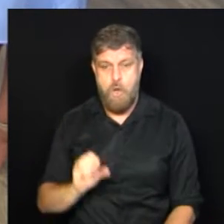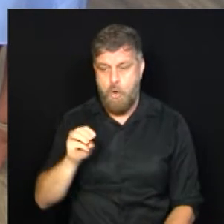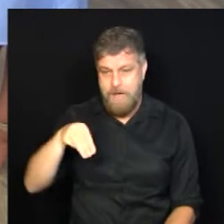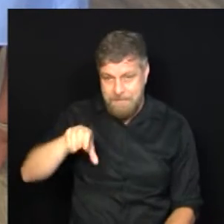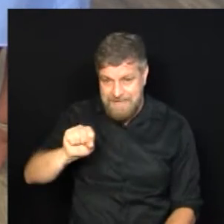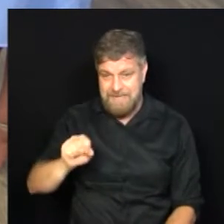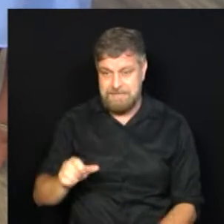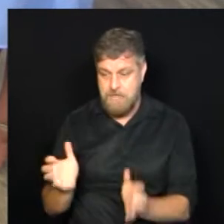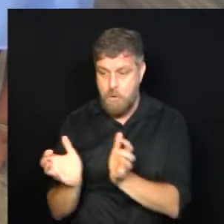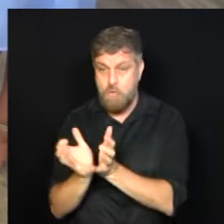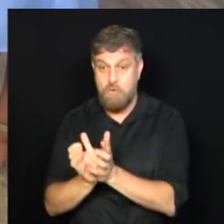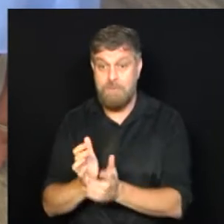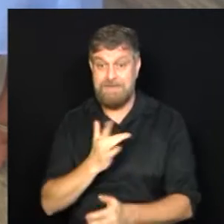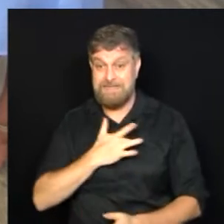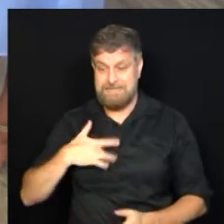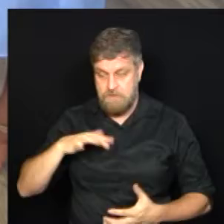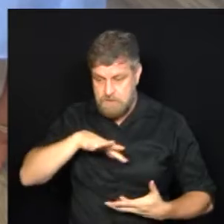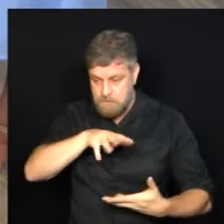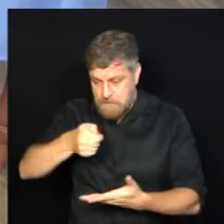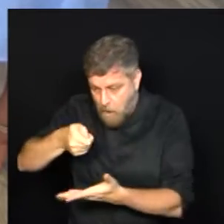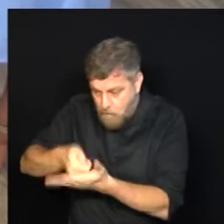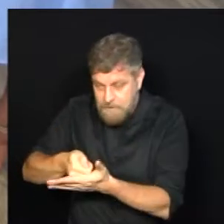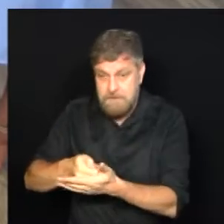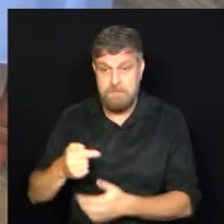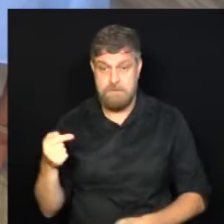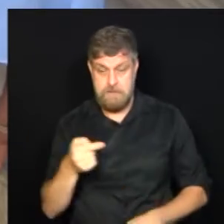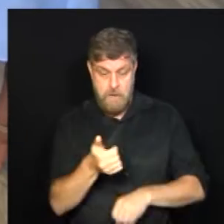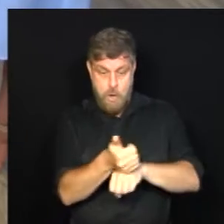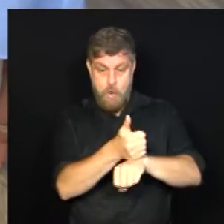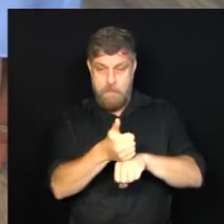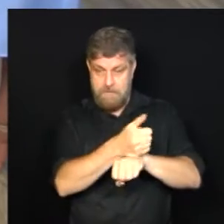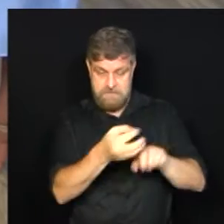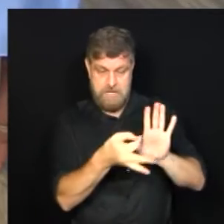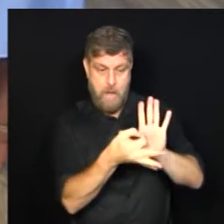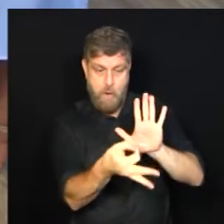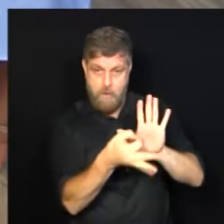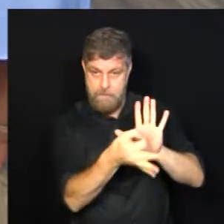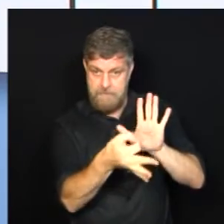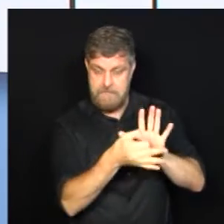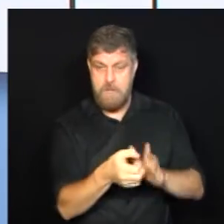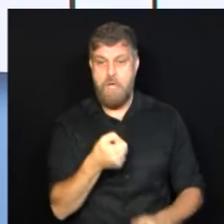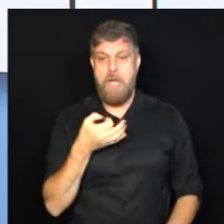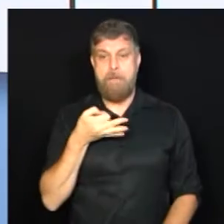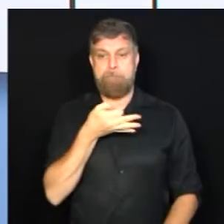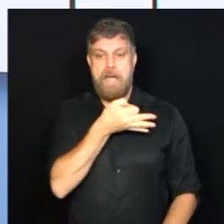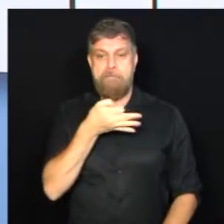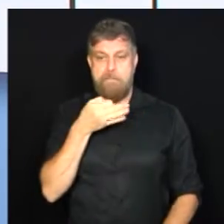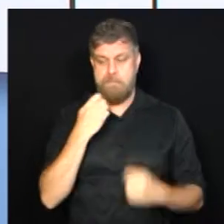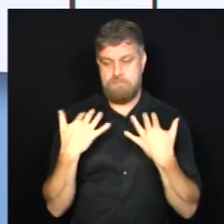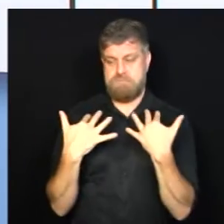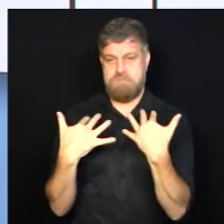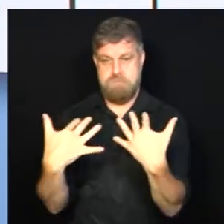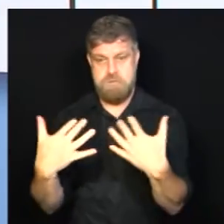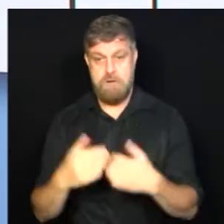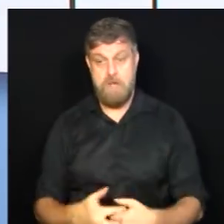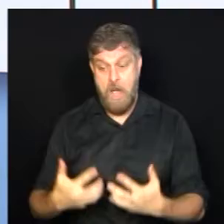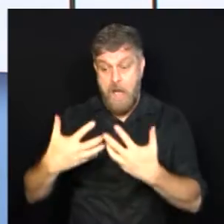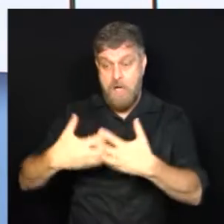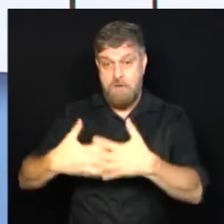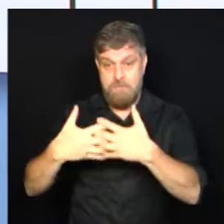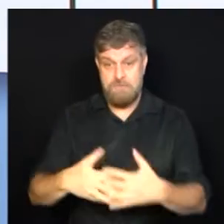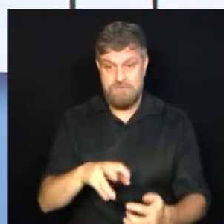né? De acordo com os profissionais, inclusive foi dito em coletiva ontem, a eficácia é de